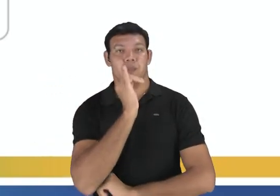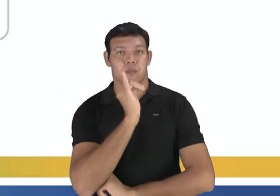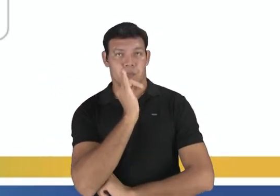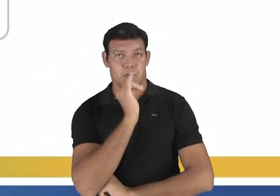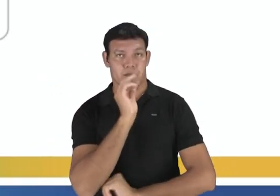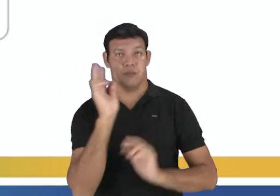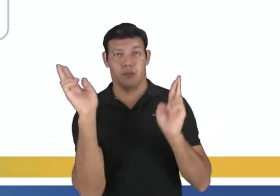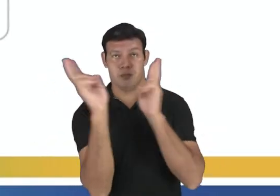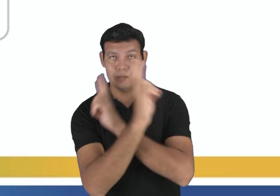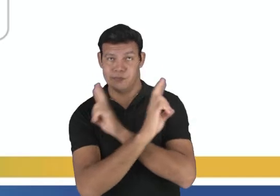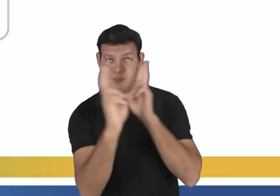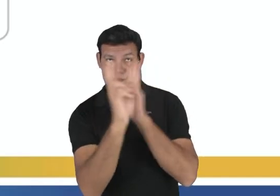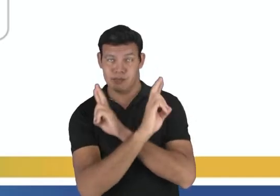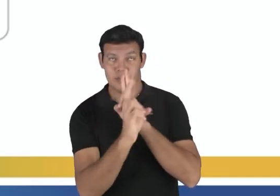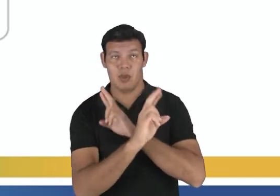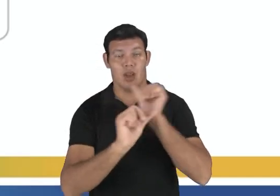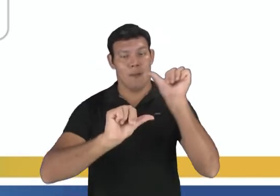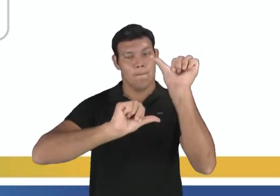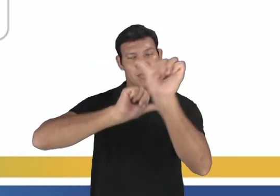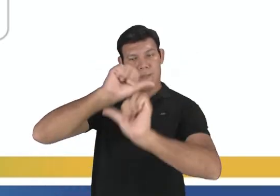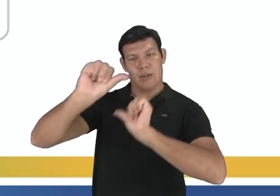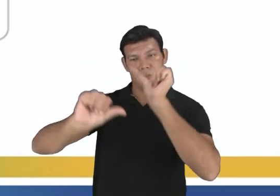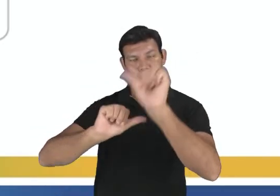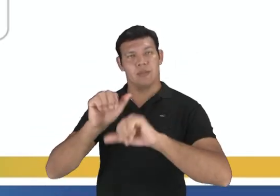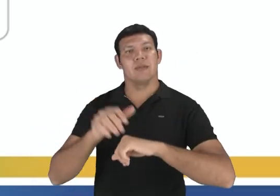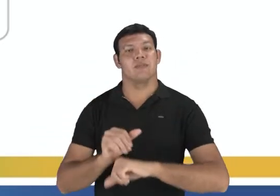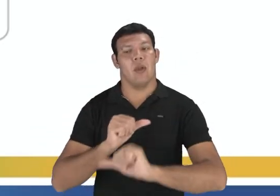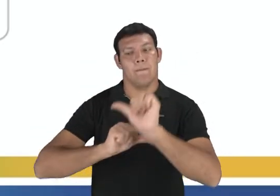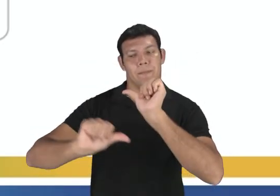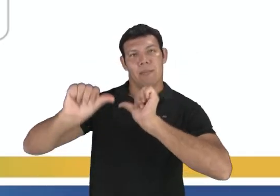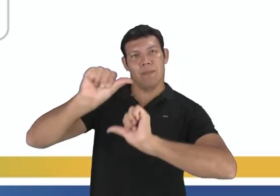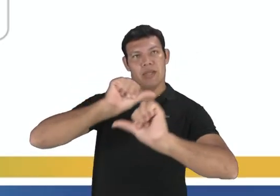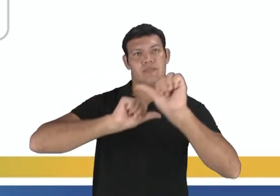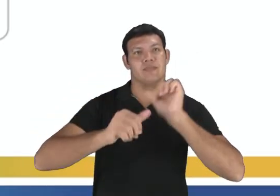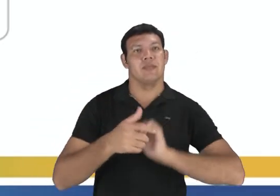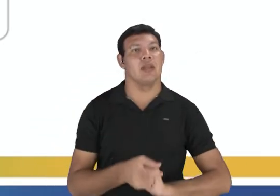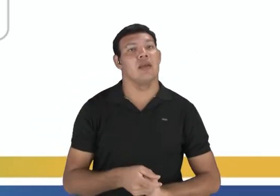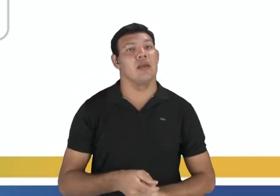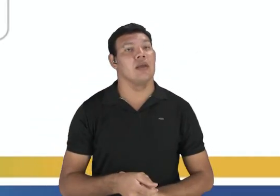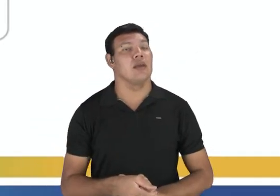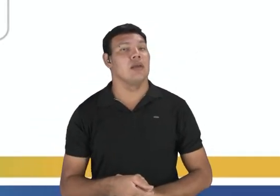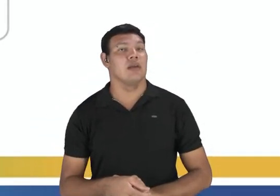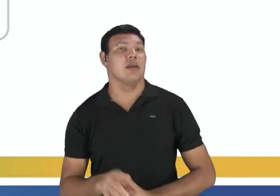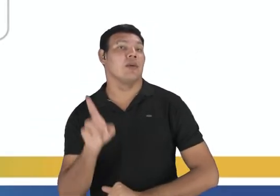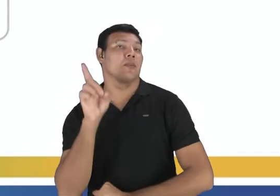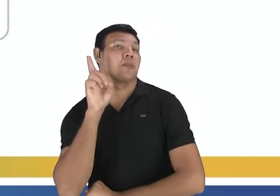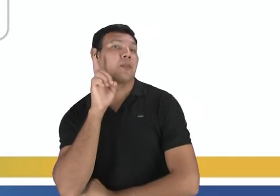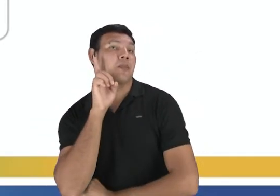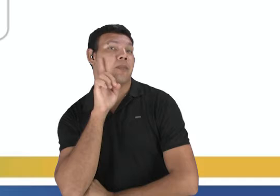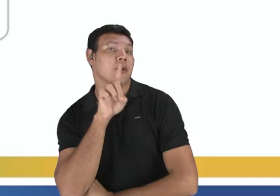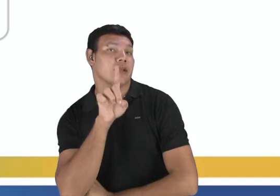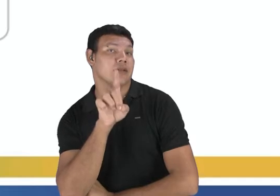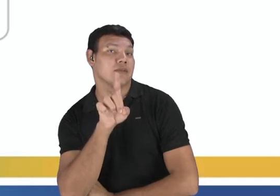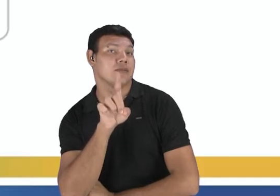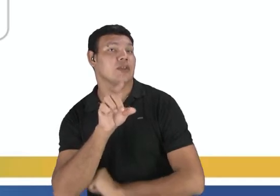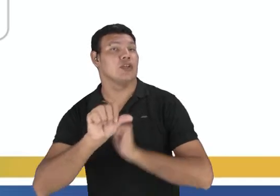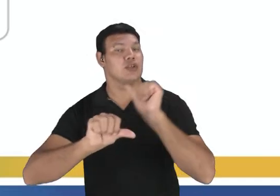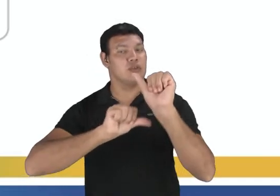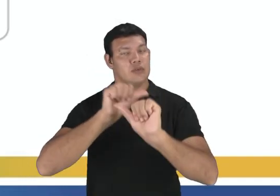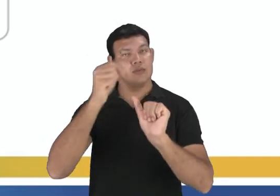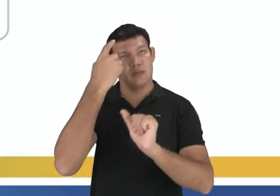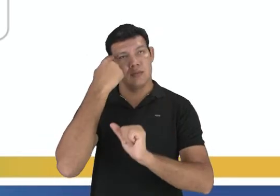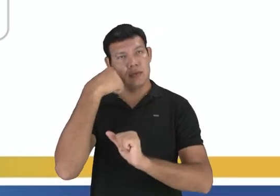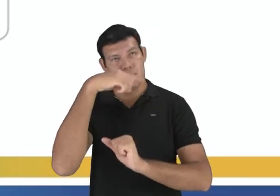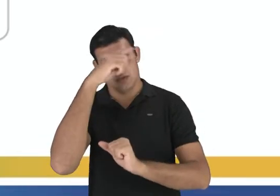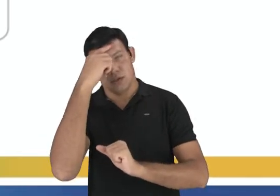está relacionado a fazer o inverso. Então, nesse caso, eu estou em dias e quero transformar para hora. Então, basta eu